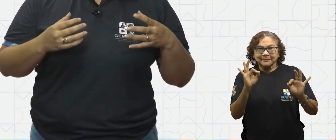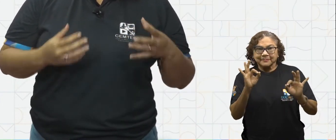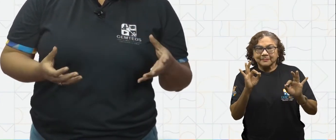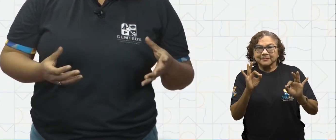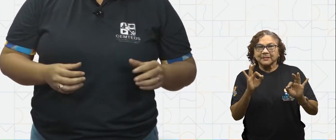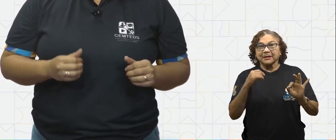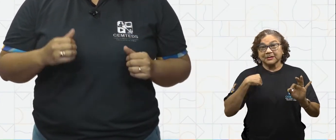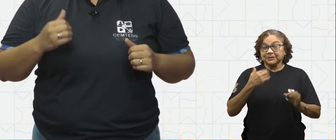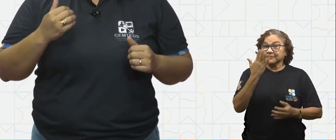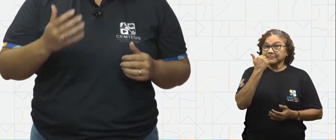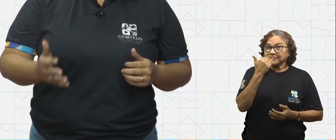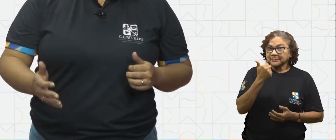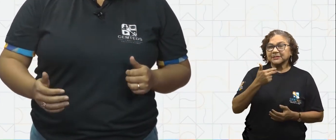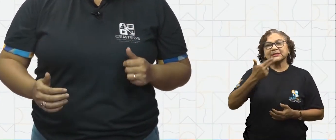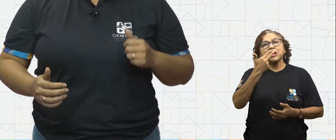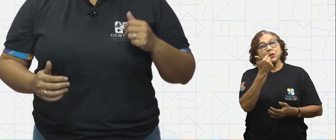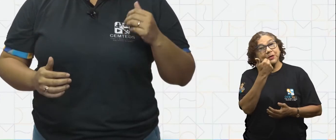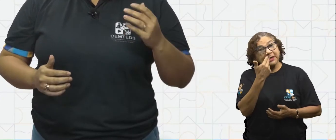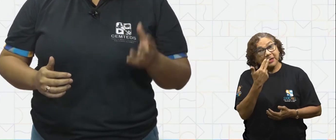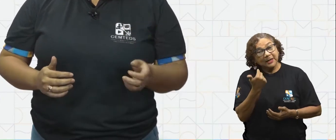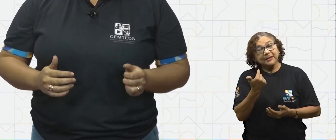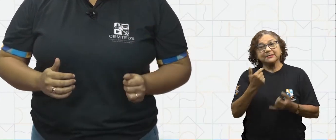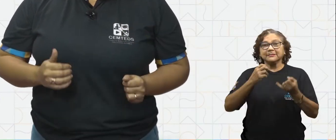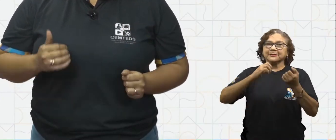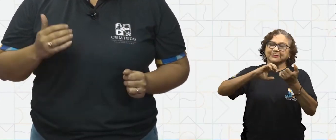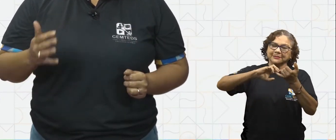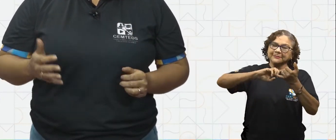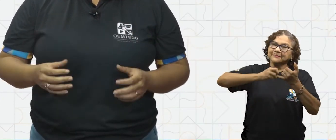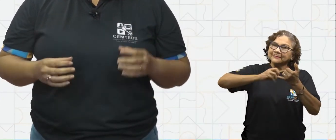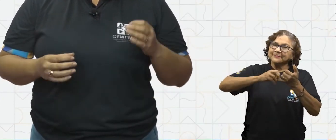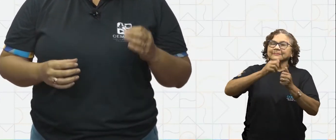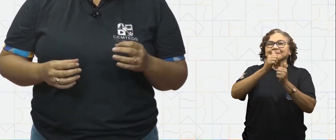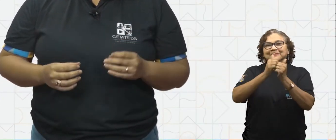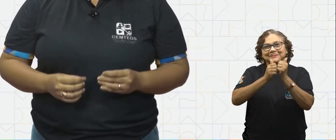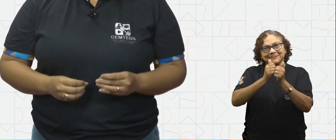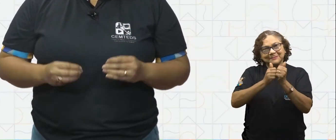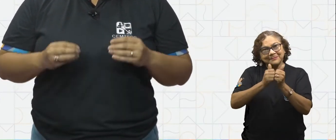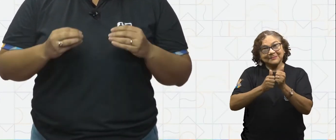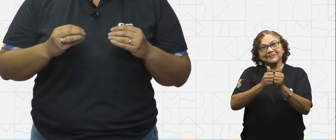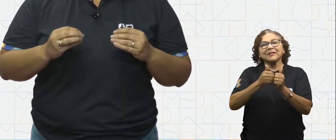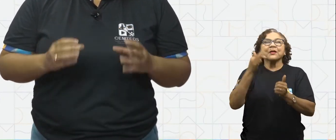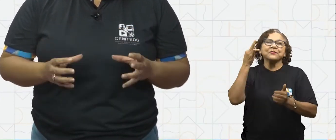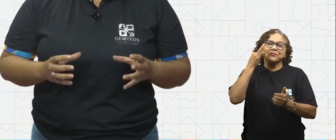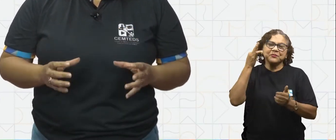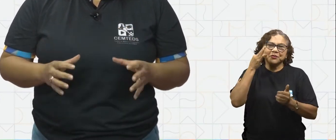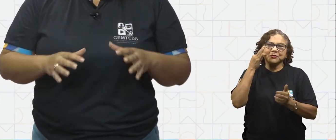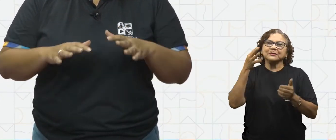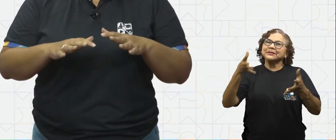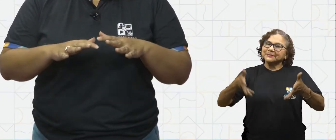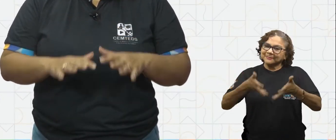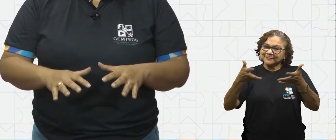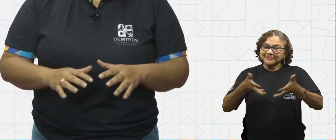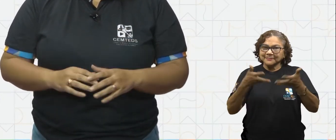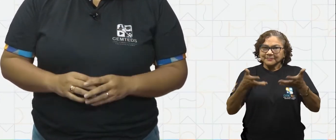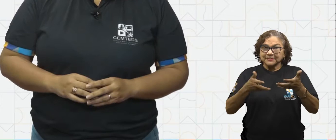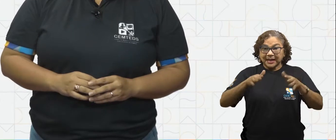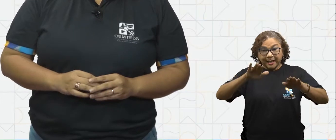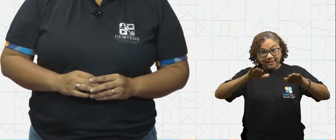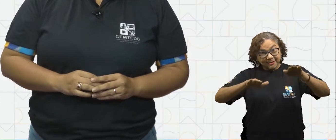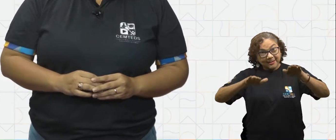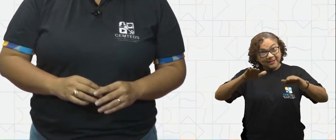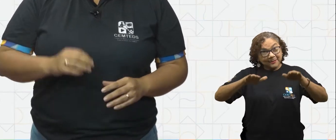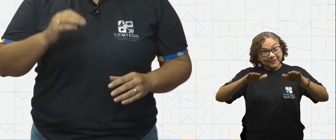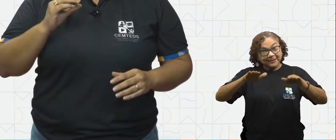nutrientes e de alimentos, como arroz, feijão, frutas e verduras, e ao mesmo tempo